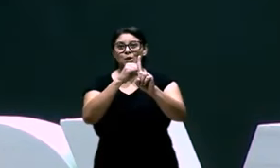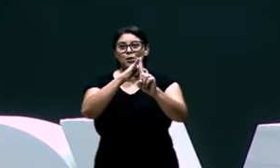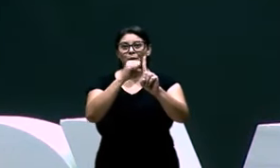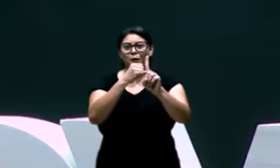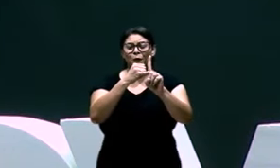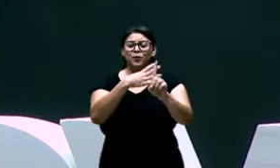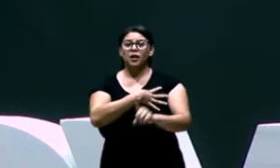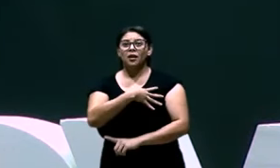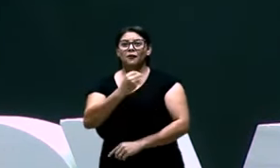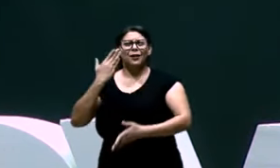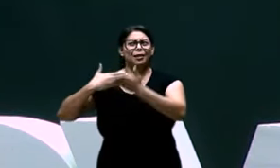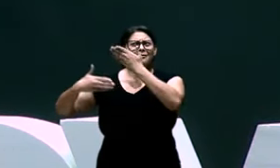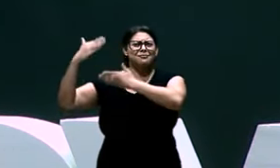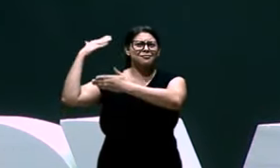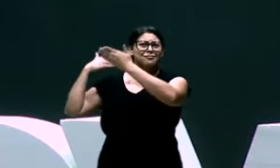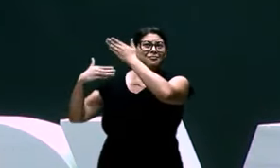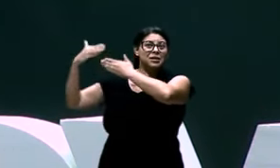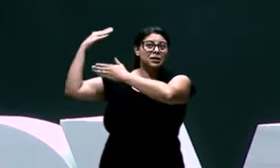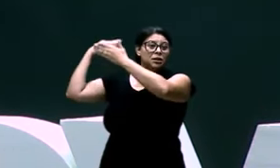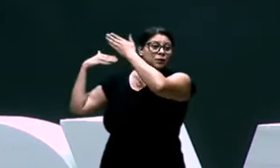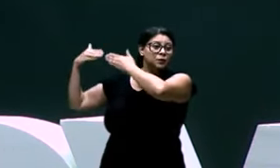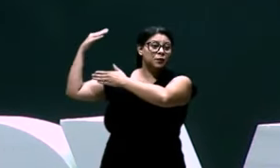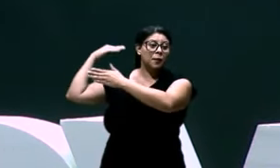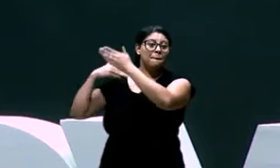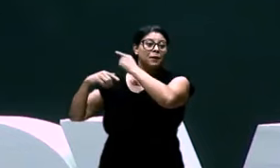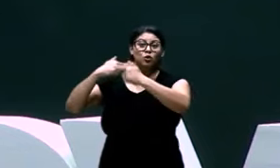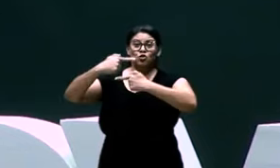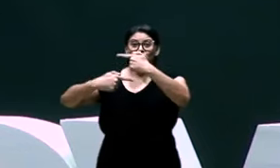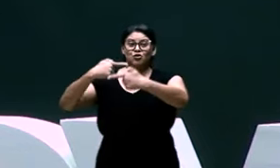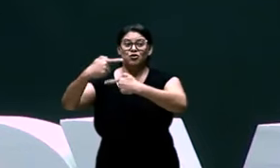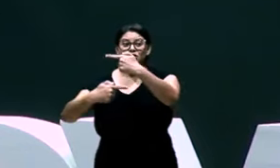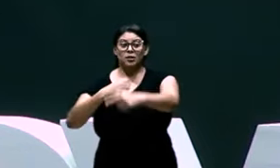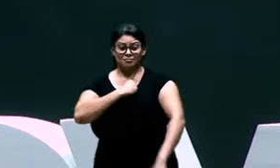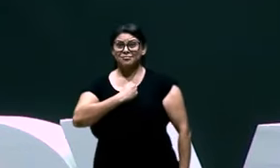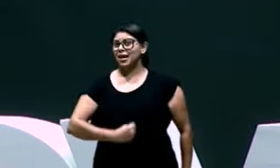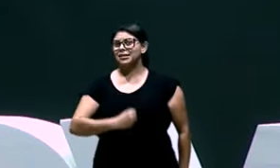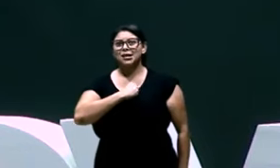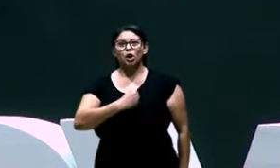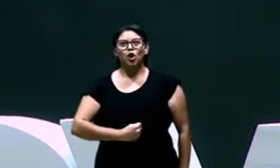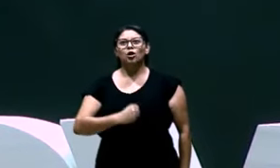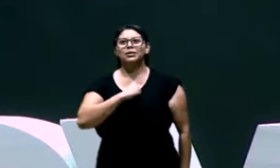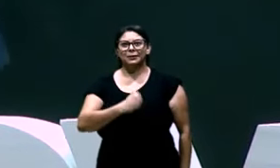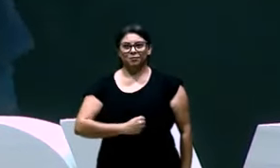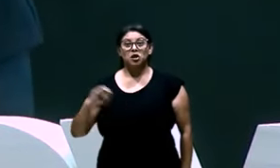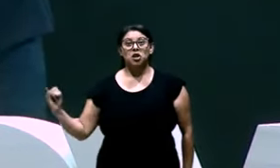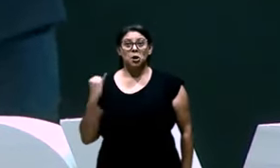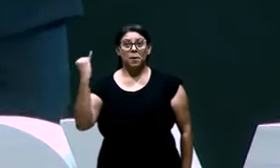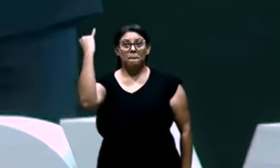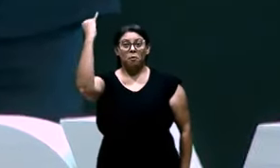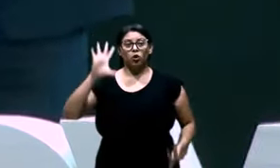oitava classe sacerdotal de Abias. O que Lucas quer nos informar? Lucas